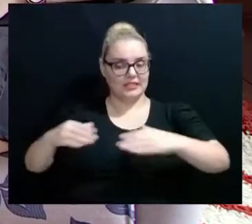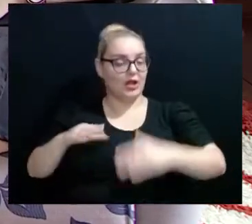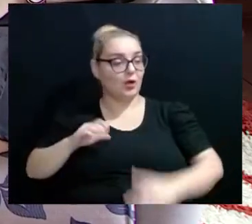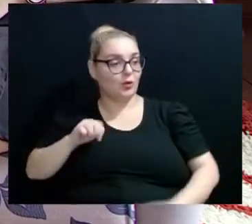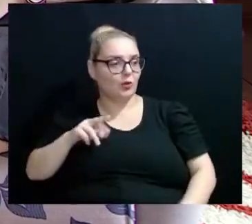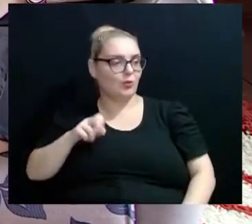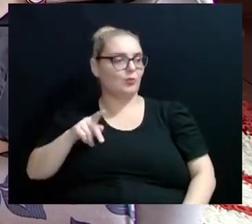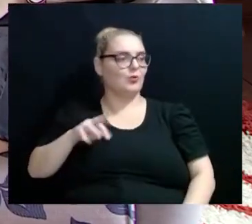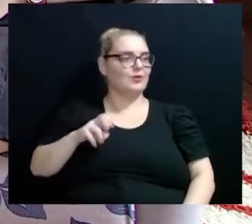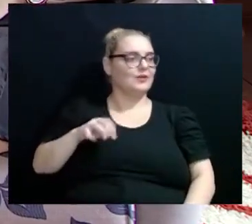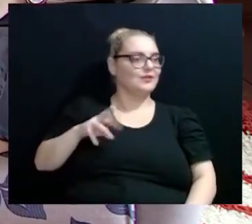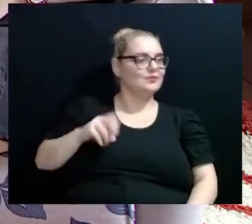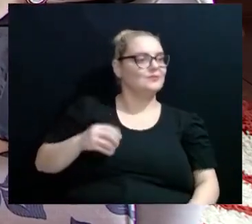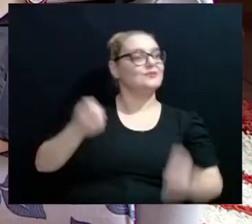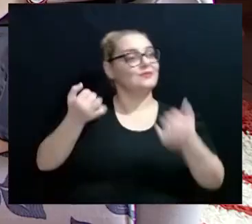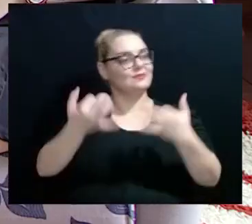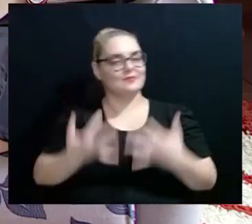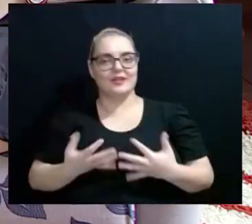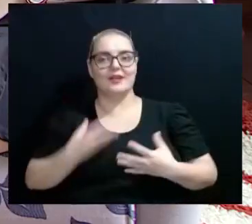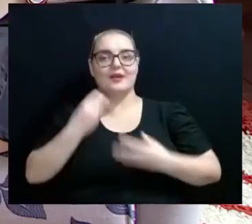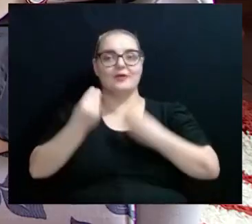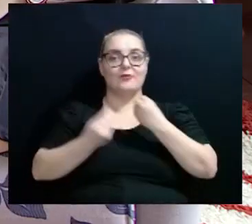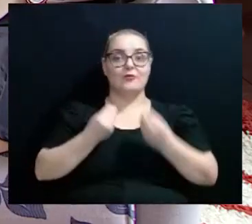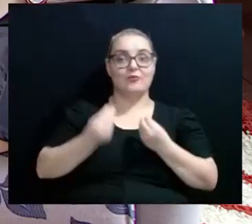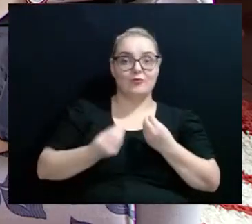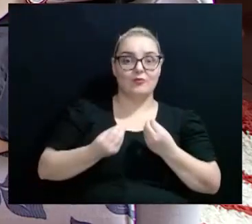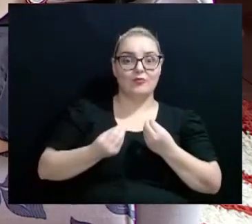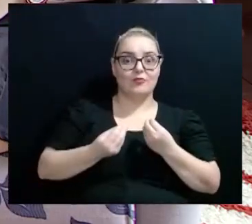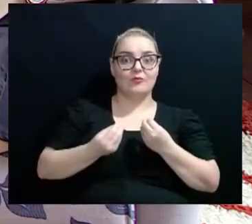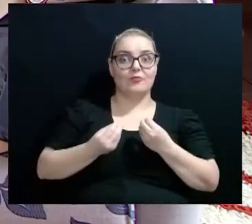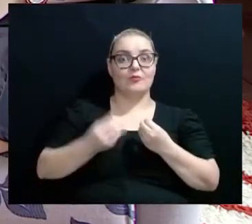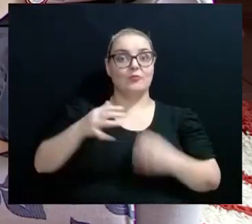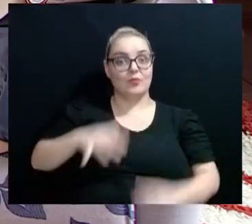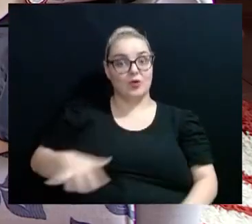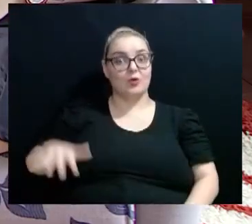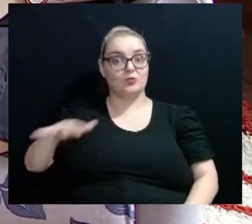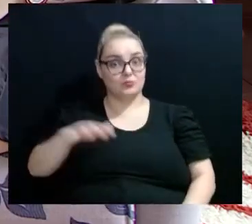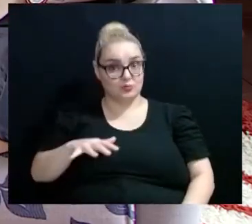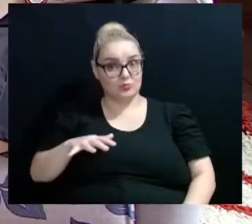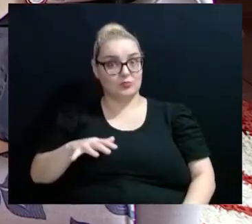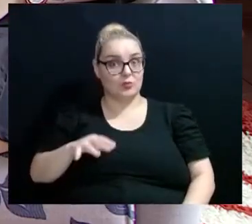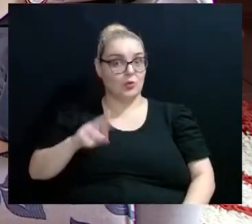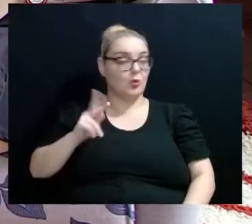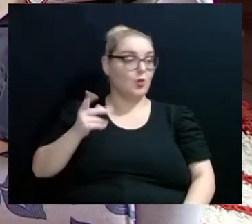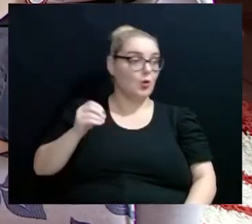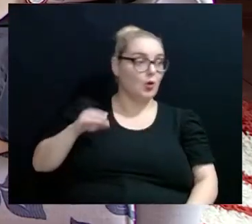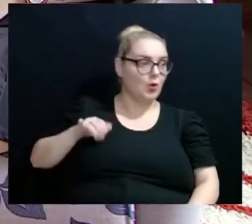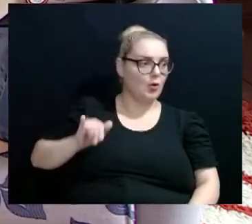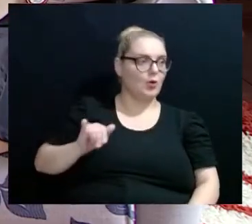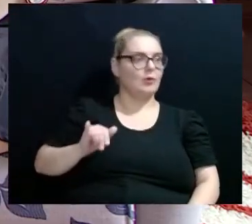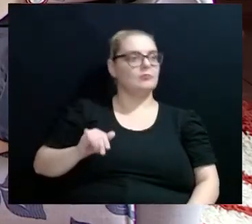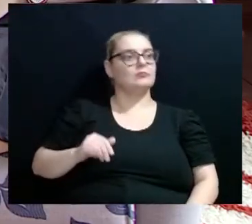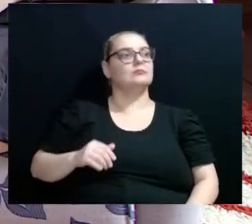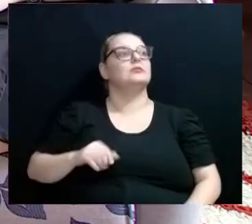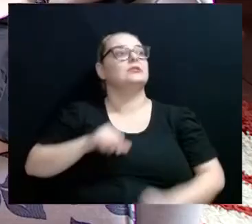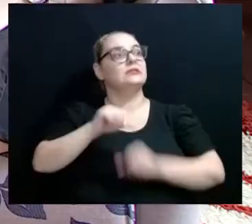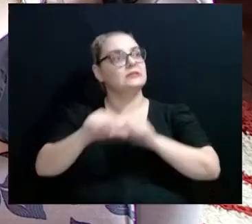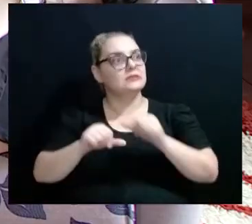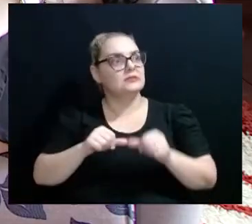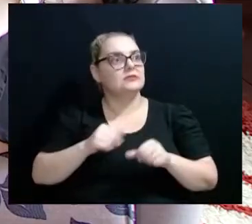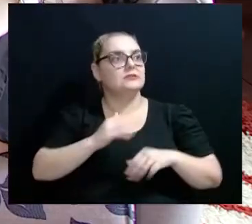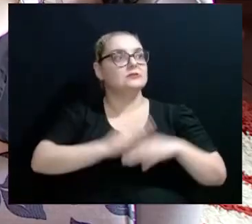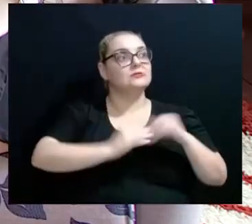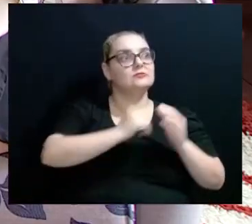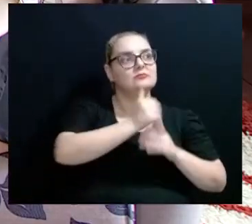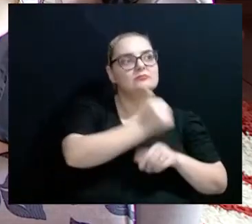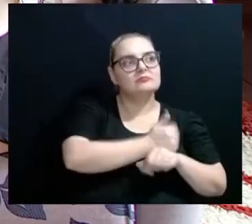mundo corporativo. Eu queria que você explicasse como você transformou, então, esse hobby em